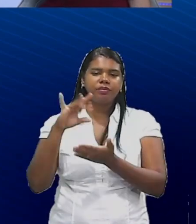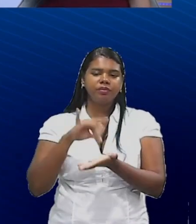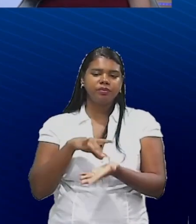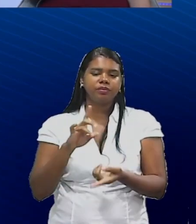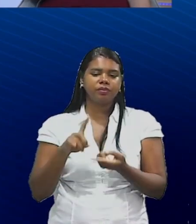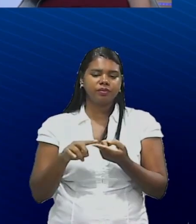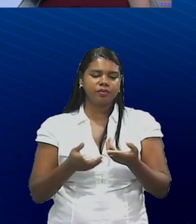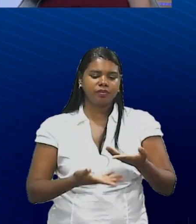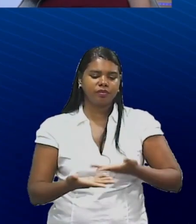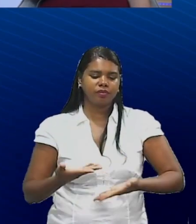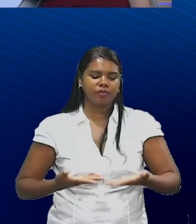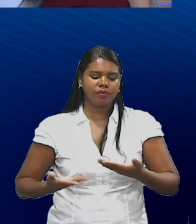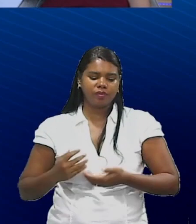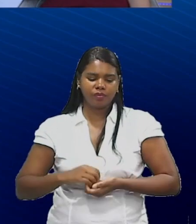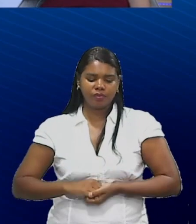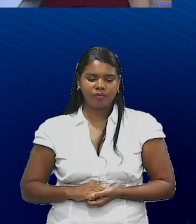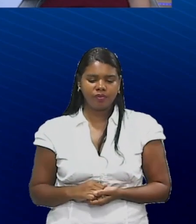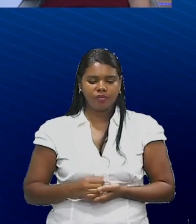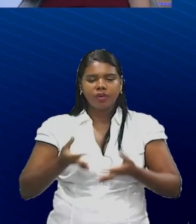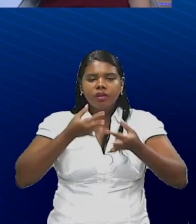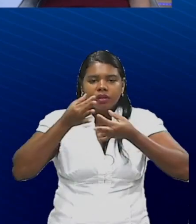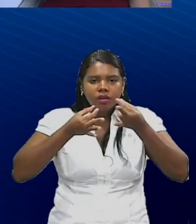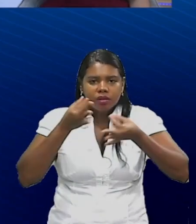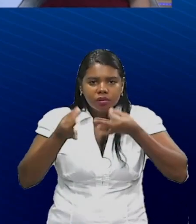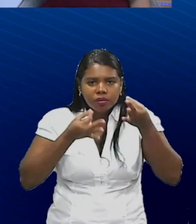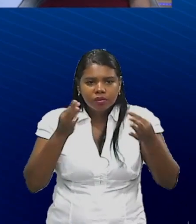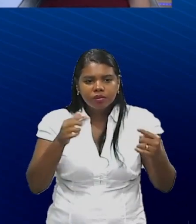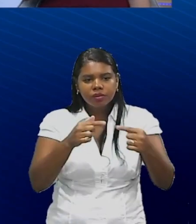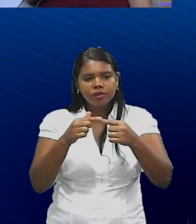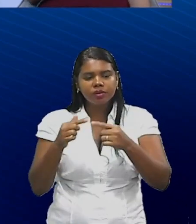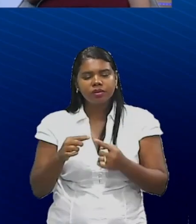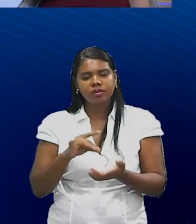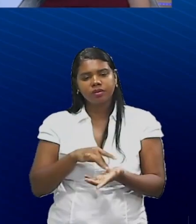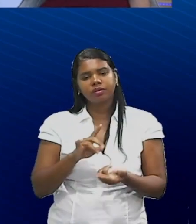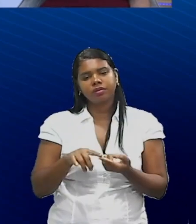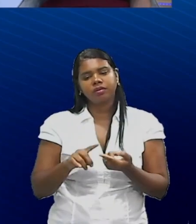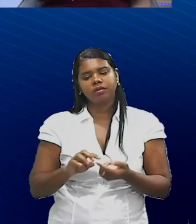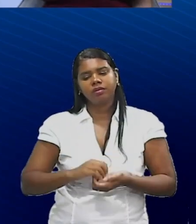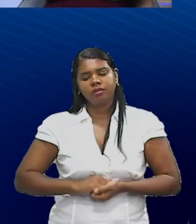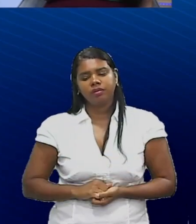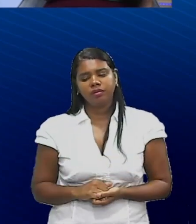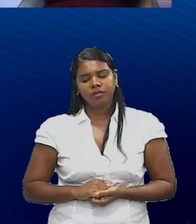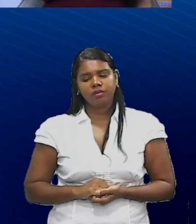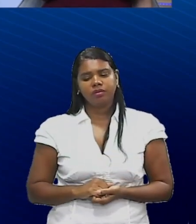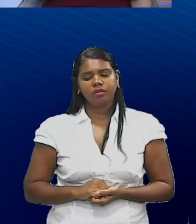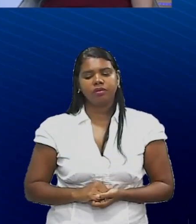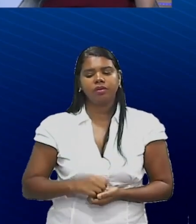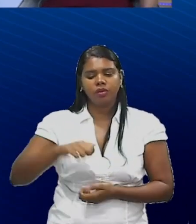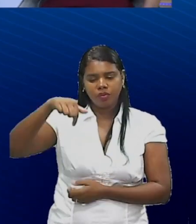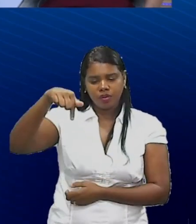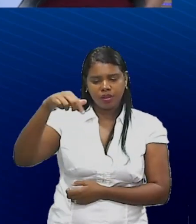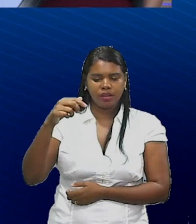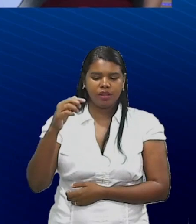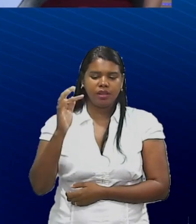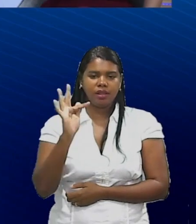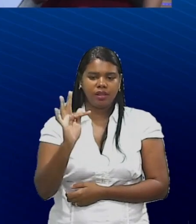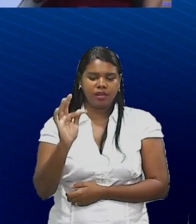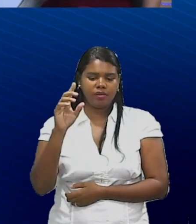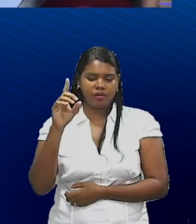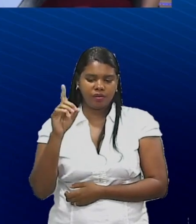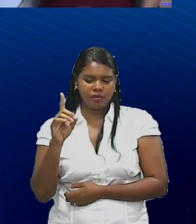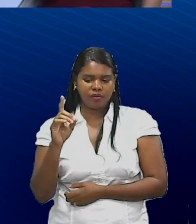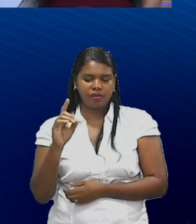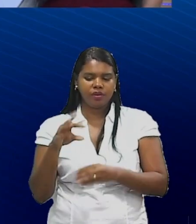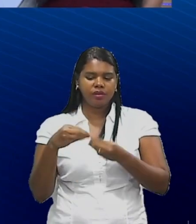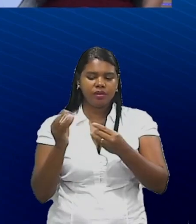daquele serviço. A opinião do cliente em relação ao desempenho daquele serviço. O QFD, também chamado de desdobramento da